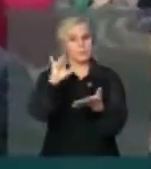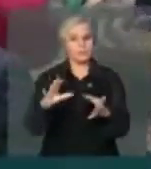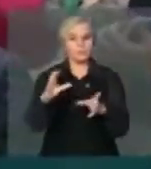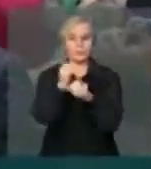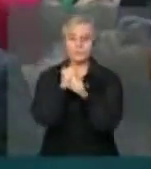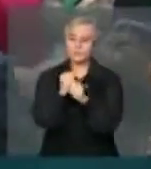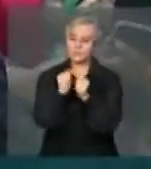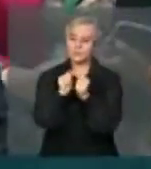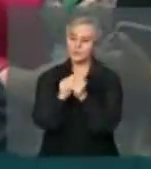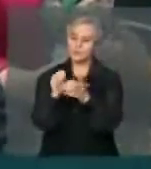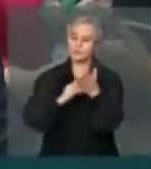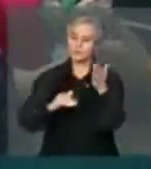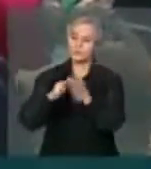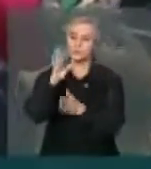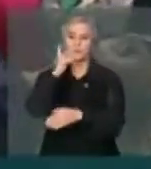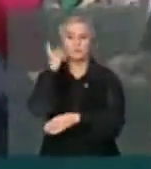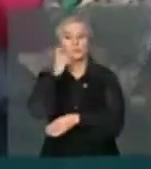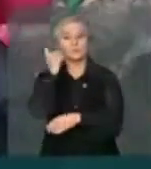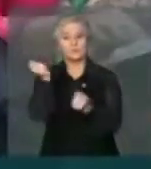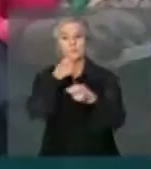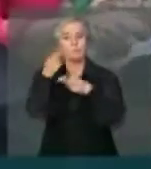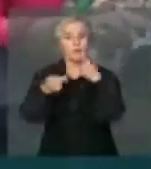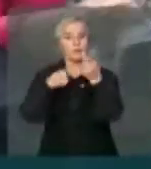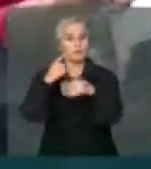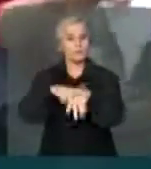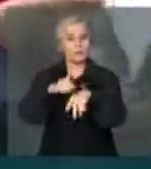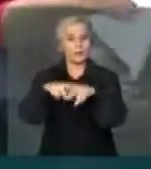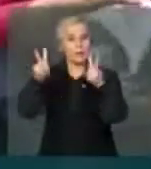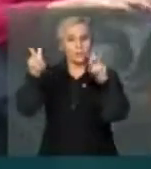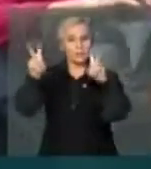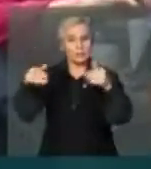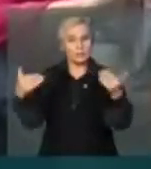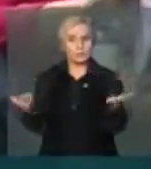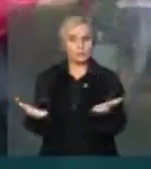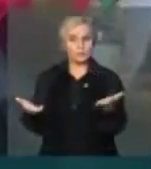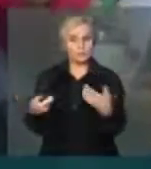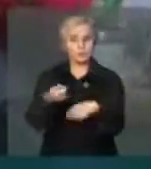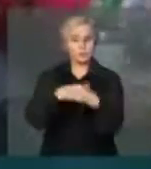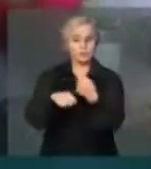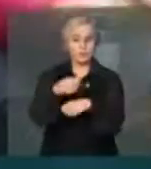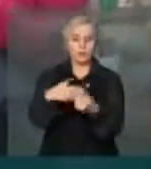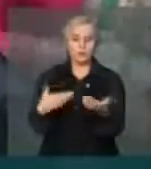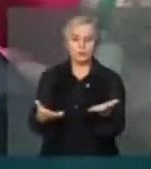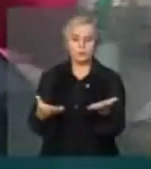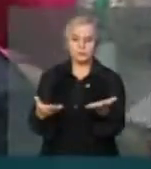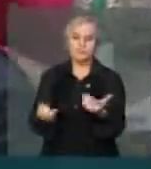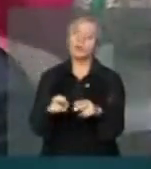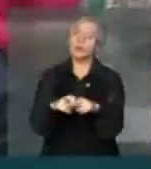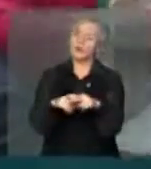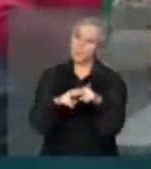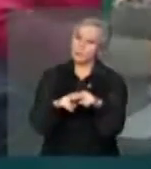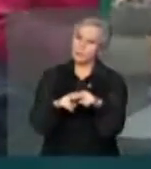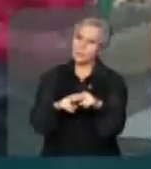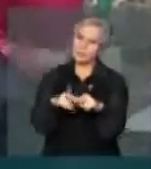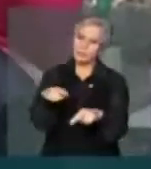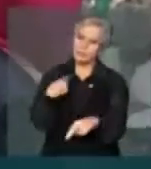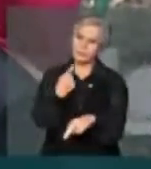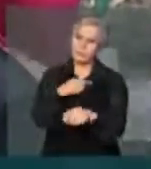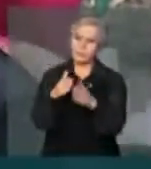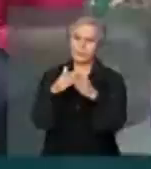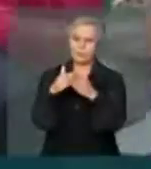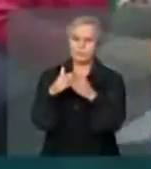dos parlamentares possam se manifestar sobre o exercício desse negócio, e por isso nós pedimos